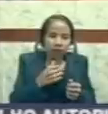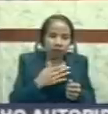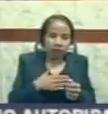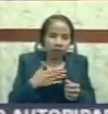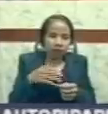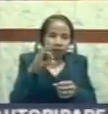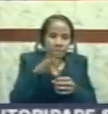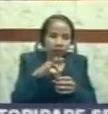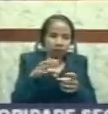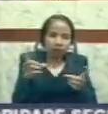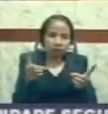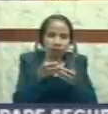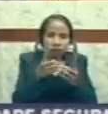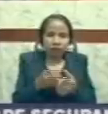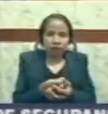abstenção.